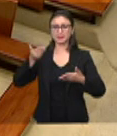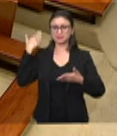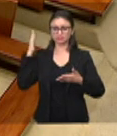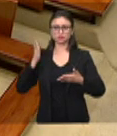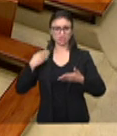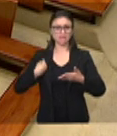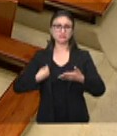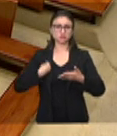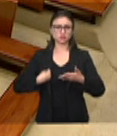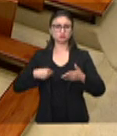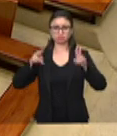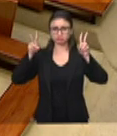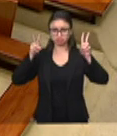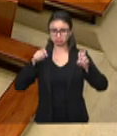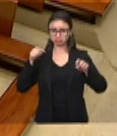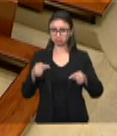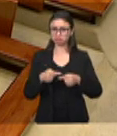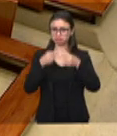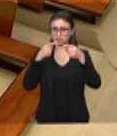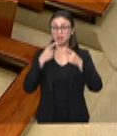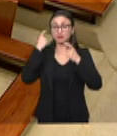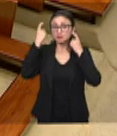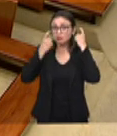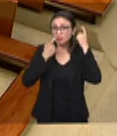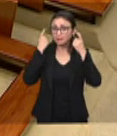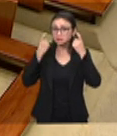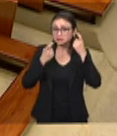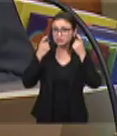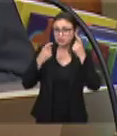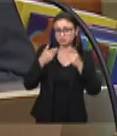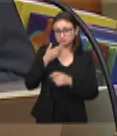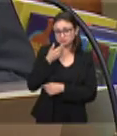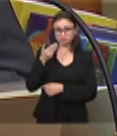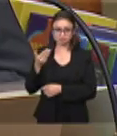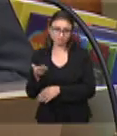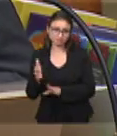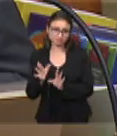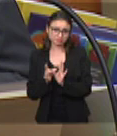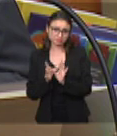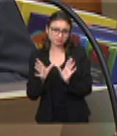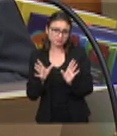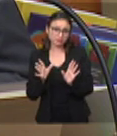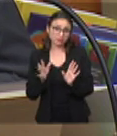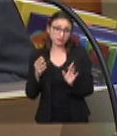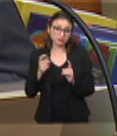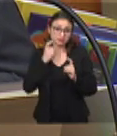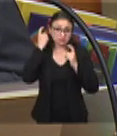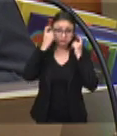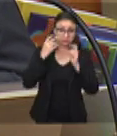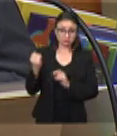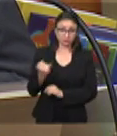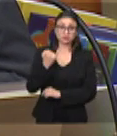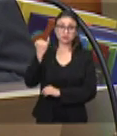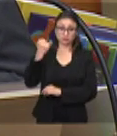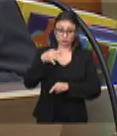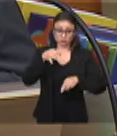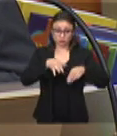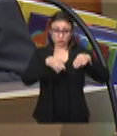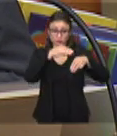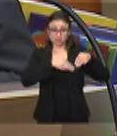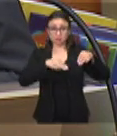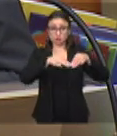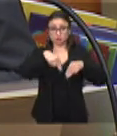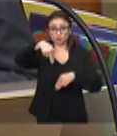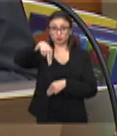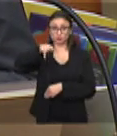do tema. A preocupação, me permita aderir à relevância da preocupação trazida pelo ministro Nunes